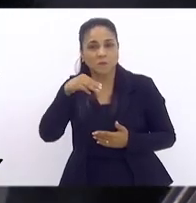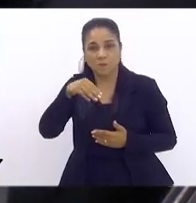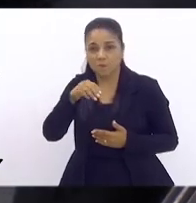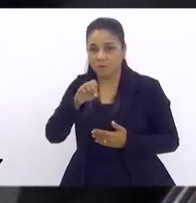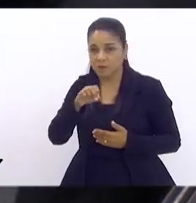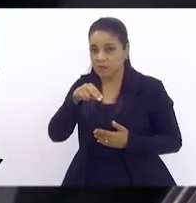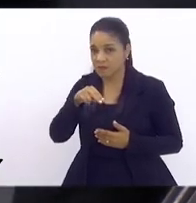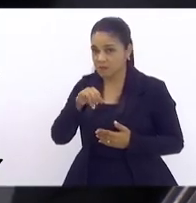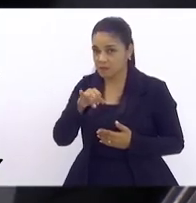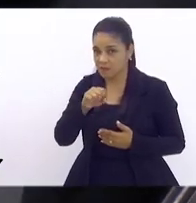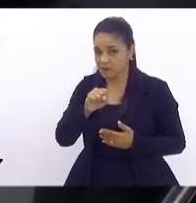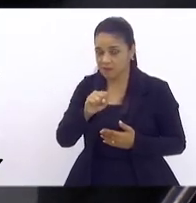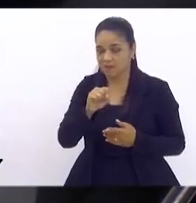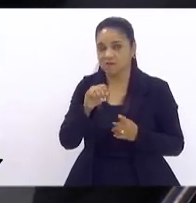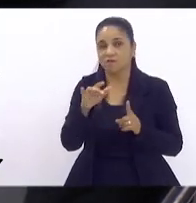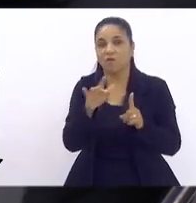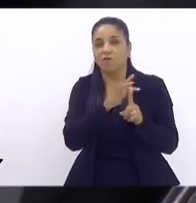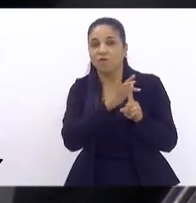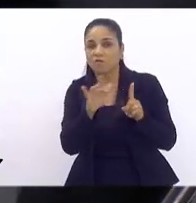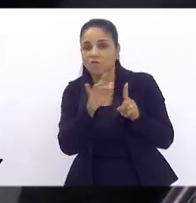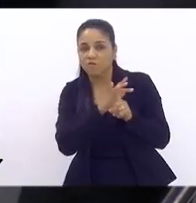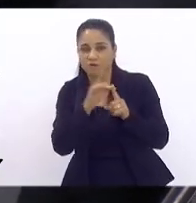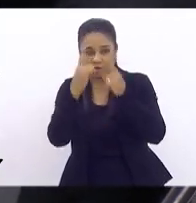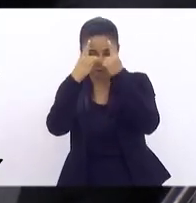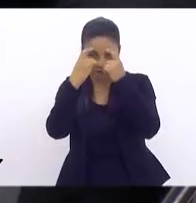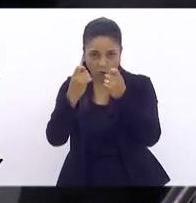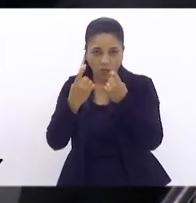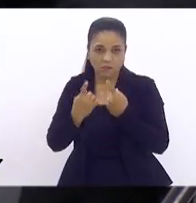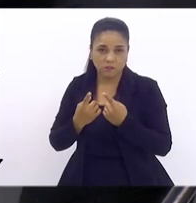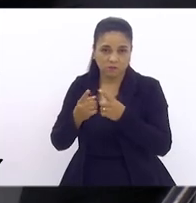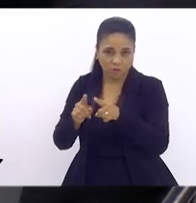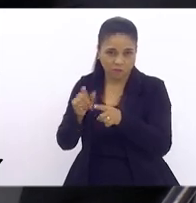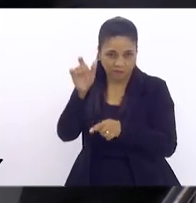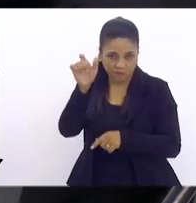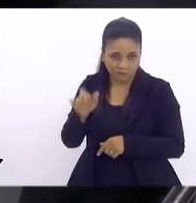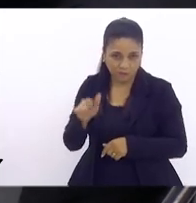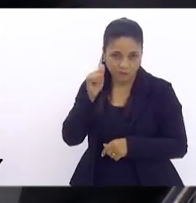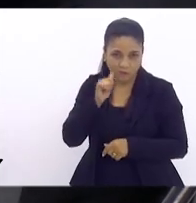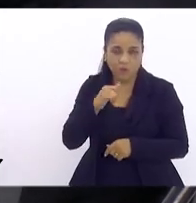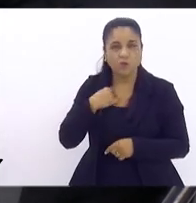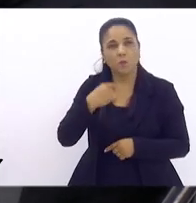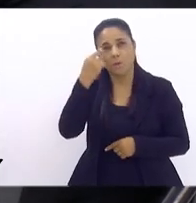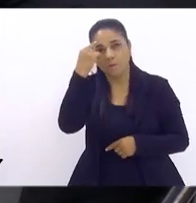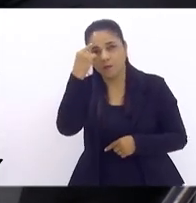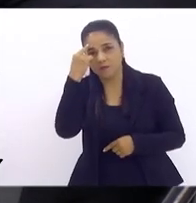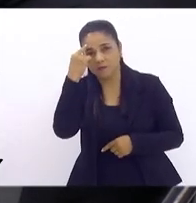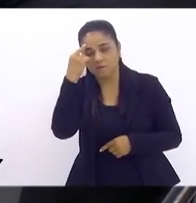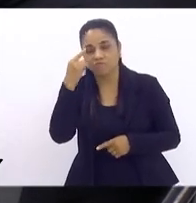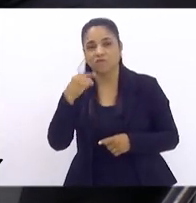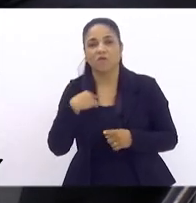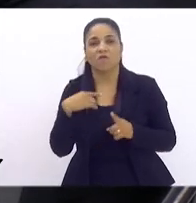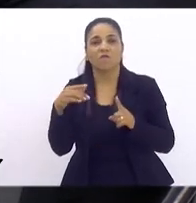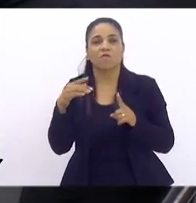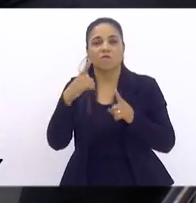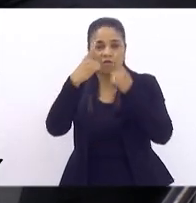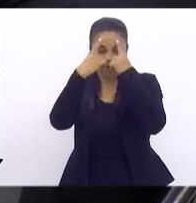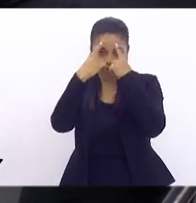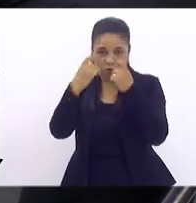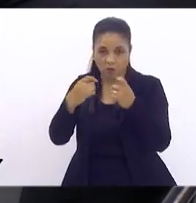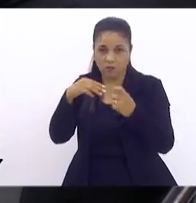vitimizadas por essa forma de violência né quando a gente vai pensar numa violência moral praticada